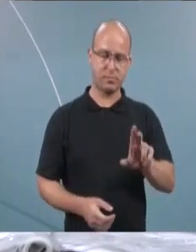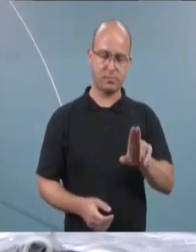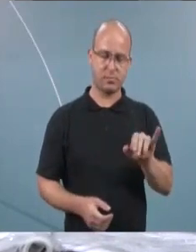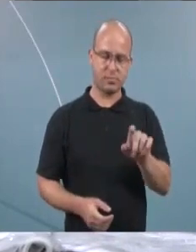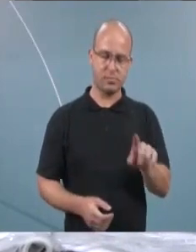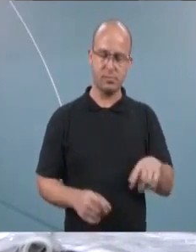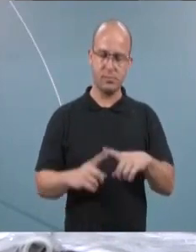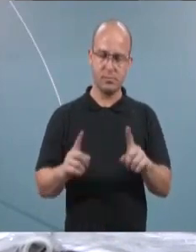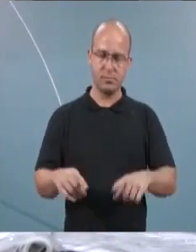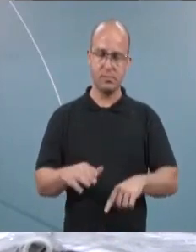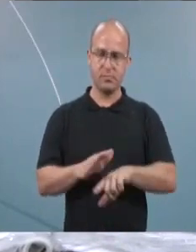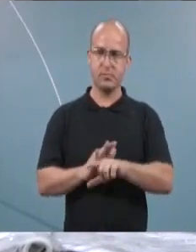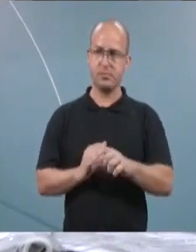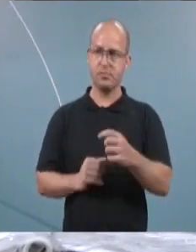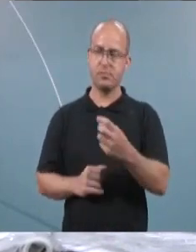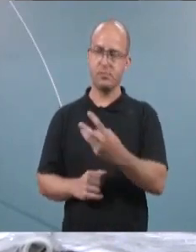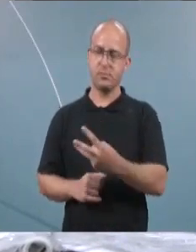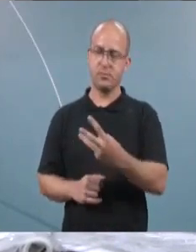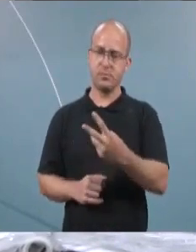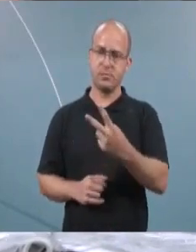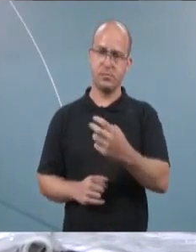projeto de lei número